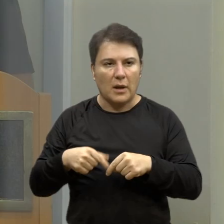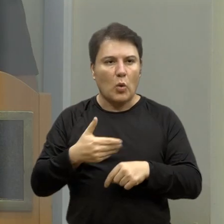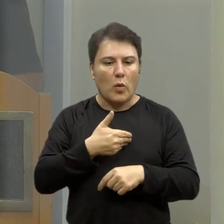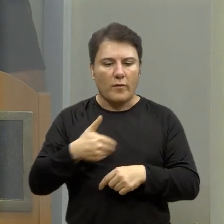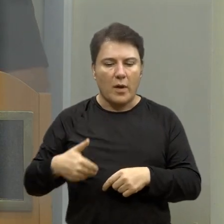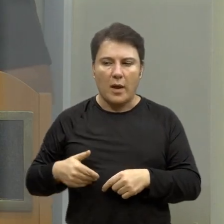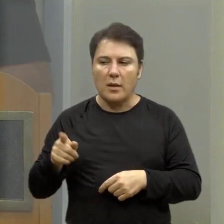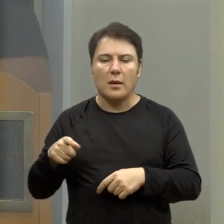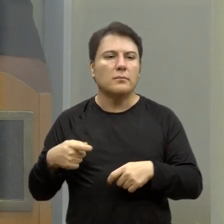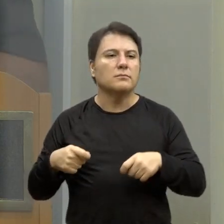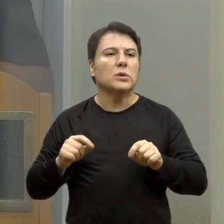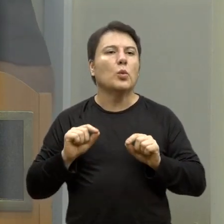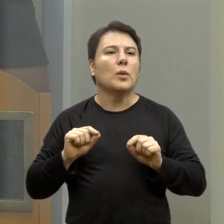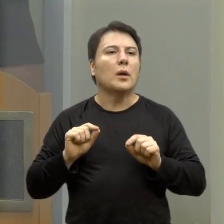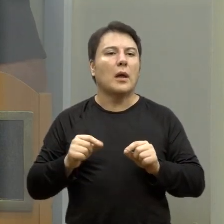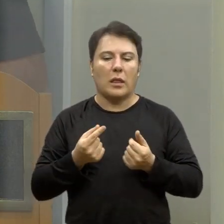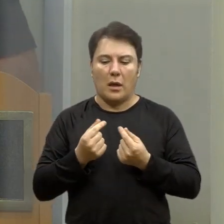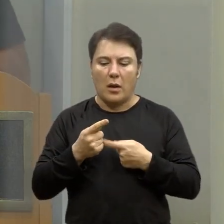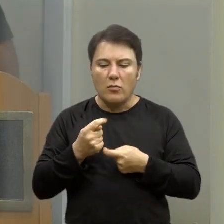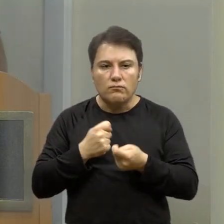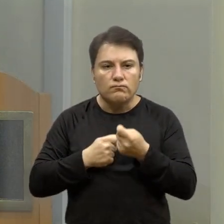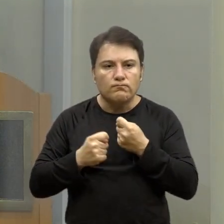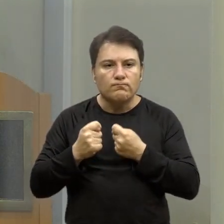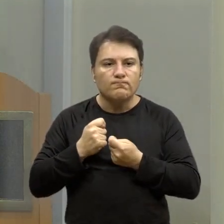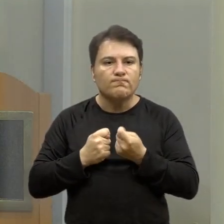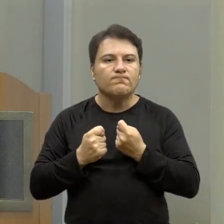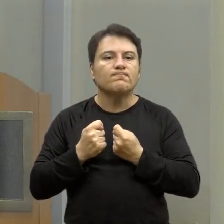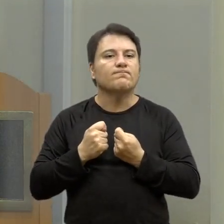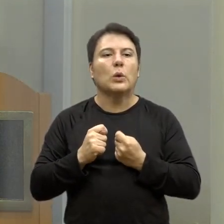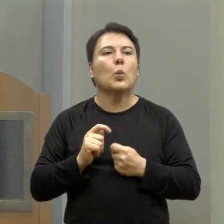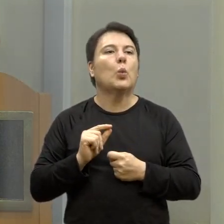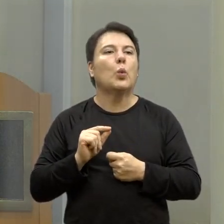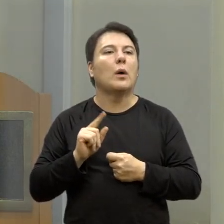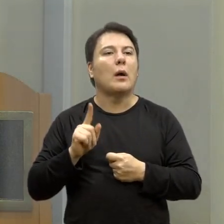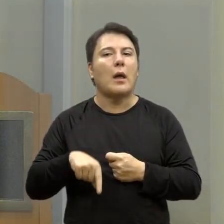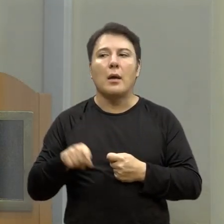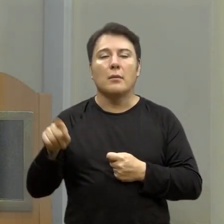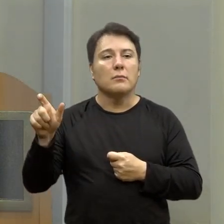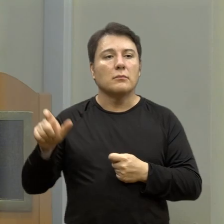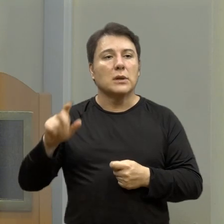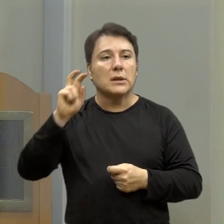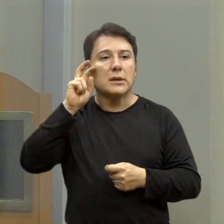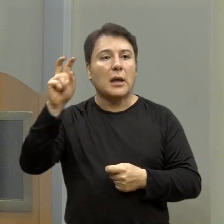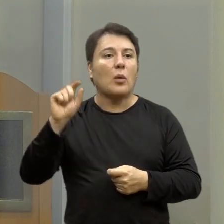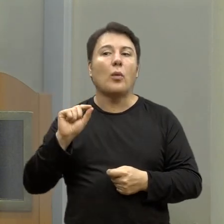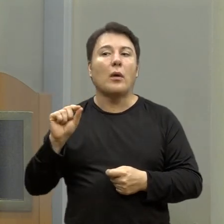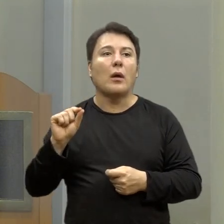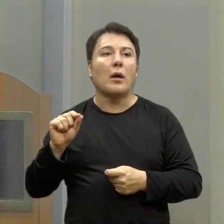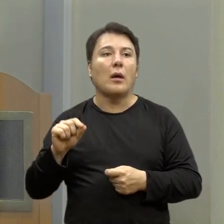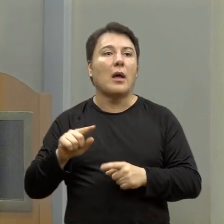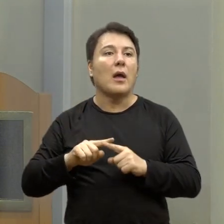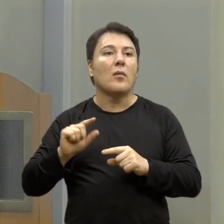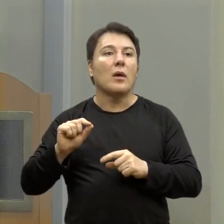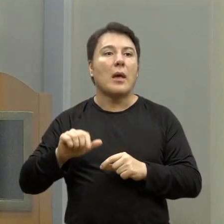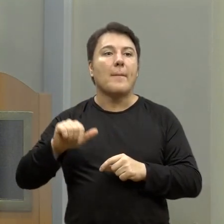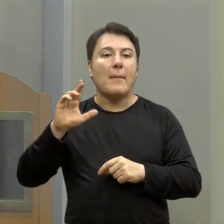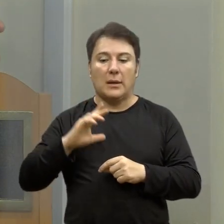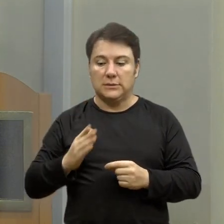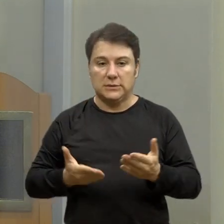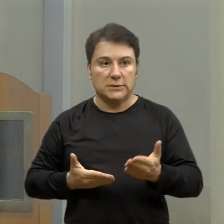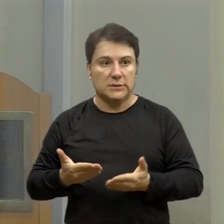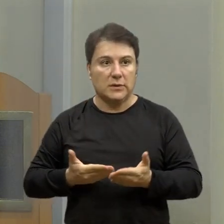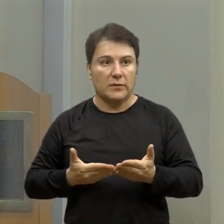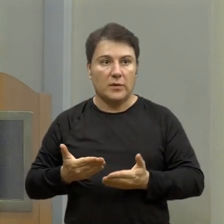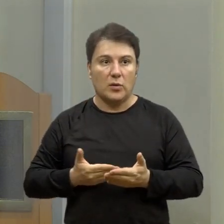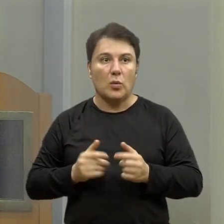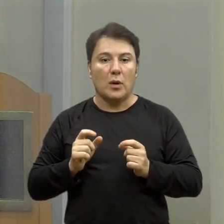você precisa fazer economias, tem economia que é inteligente, que é você maximizar e otimizar o serviço público